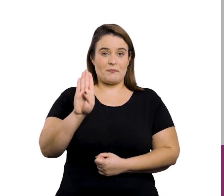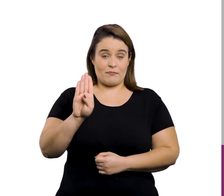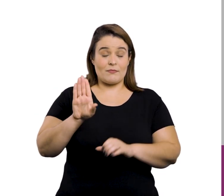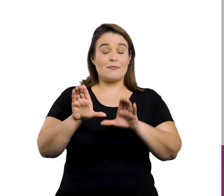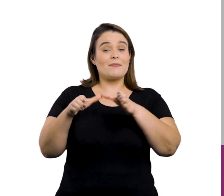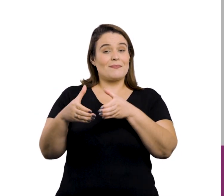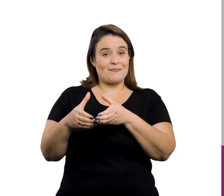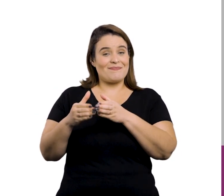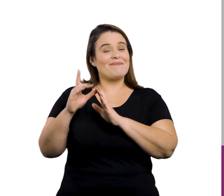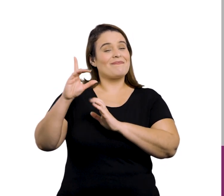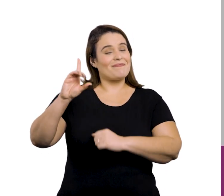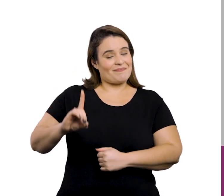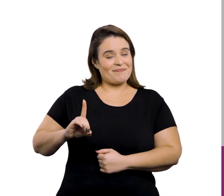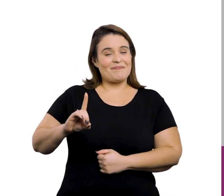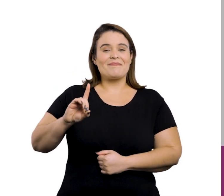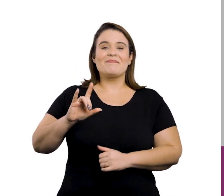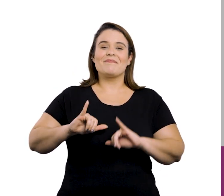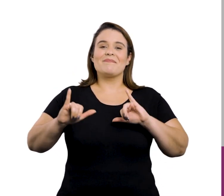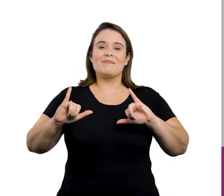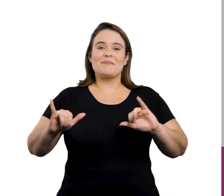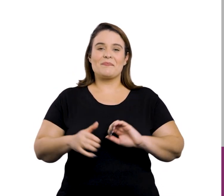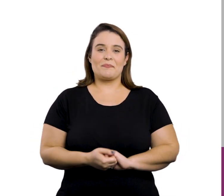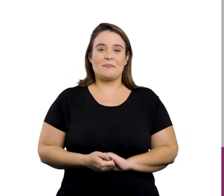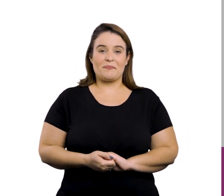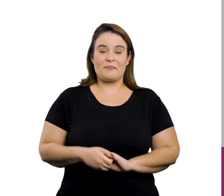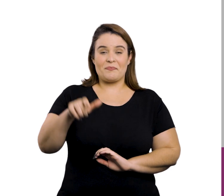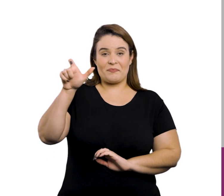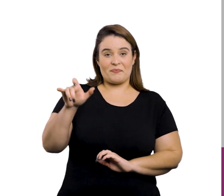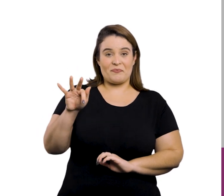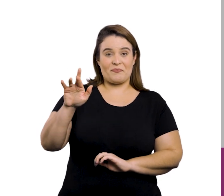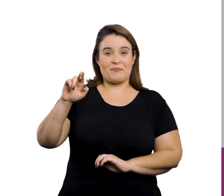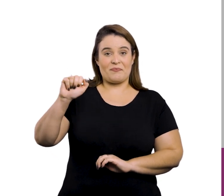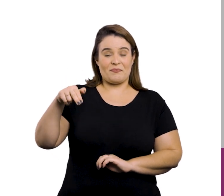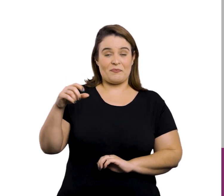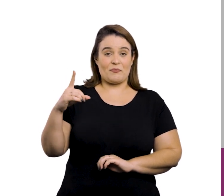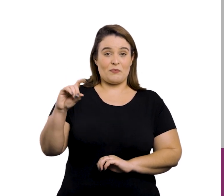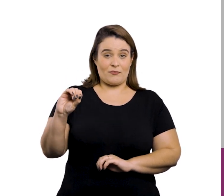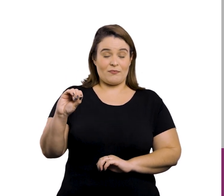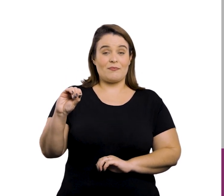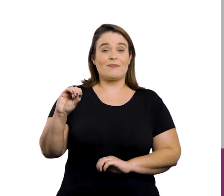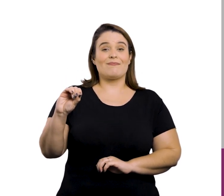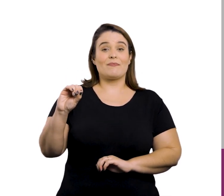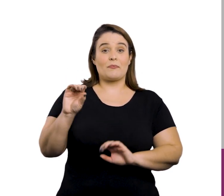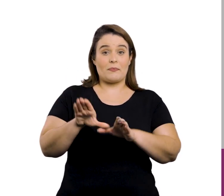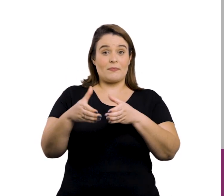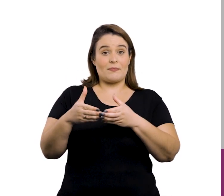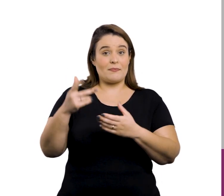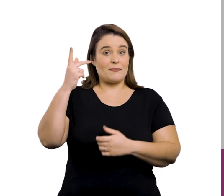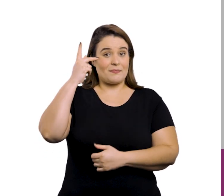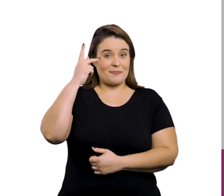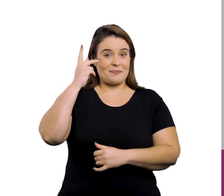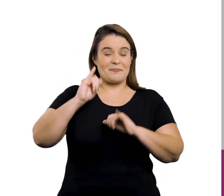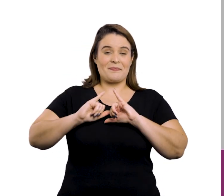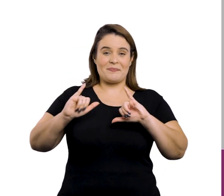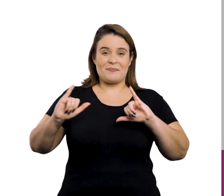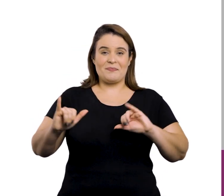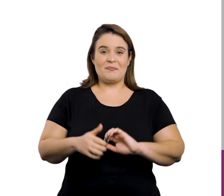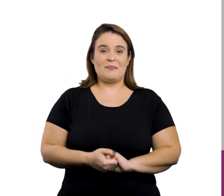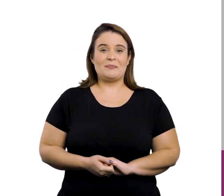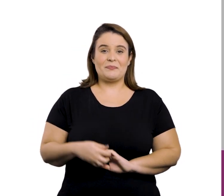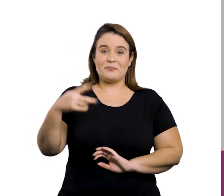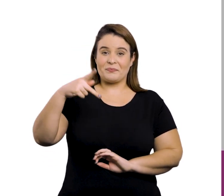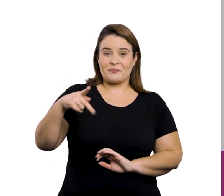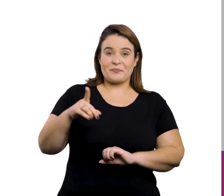Santos, UNB, Comitê Diretivo da Campanha, Professor Doutor Fernando Cássio, UFABC,